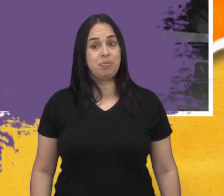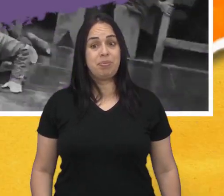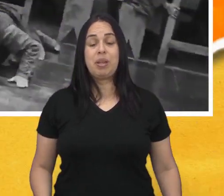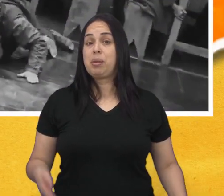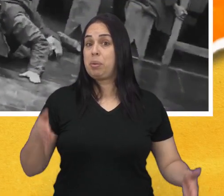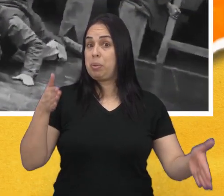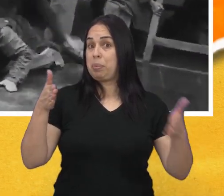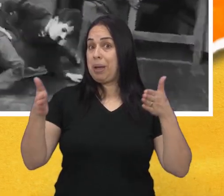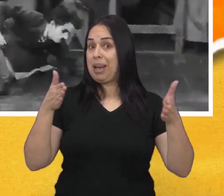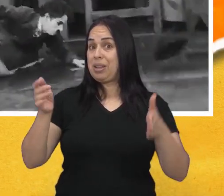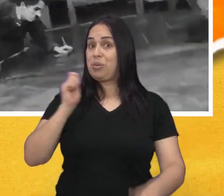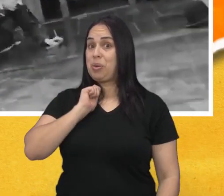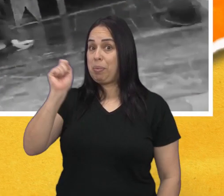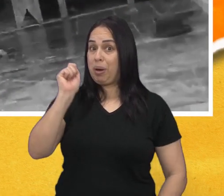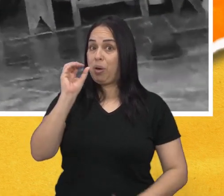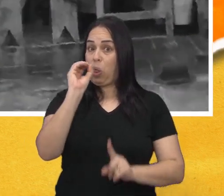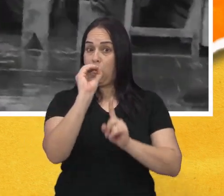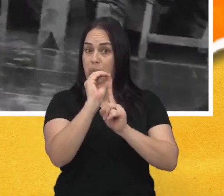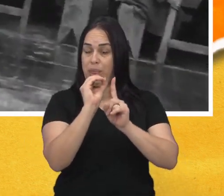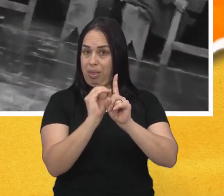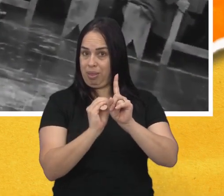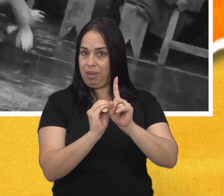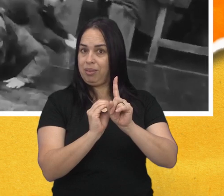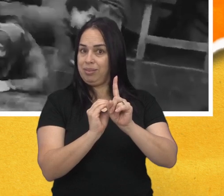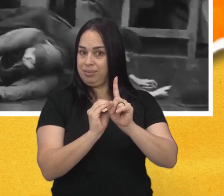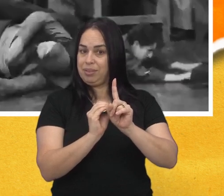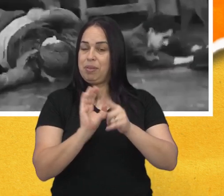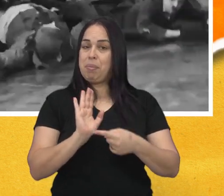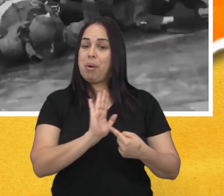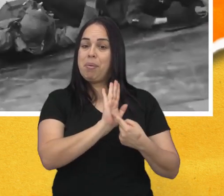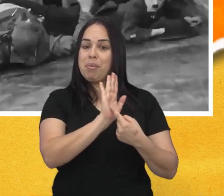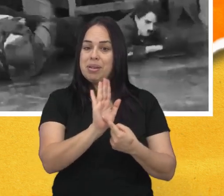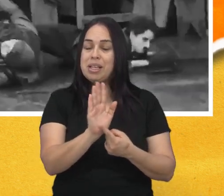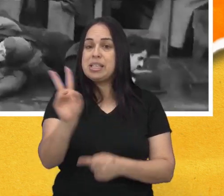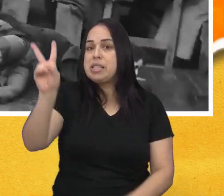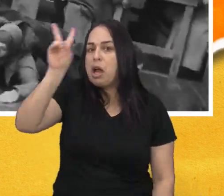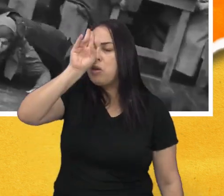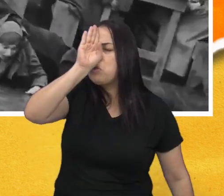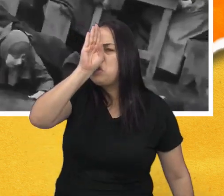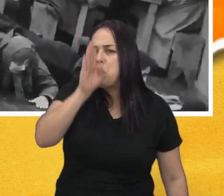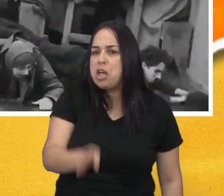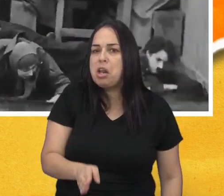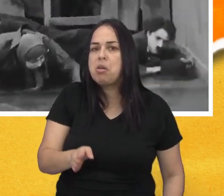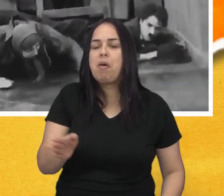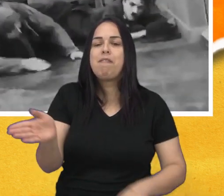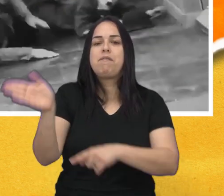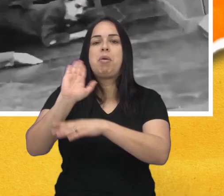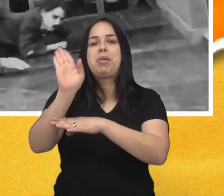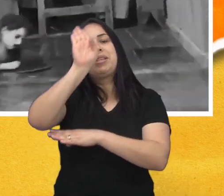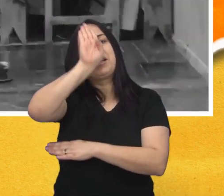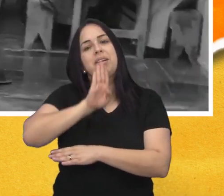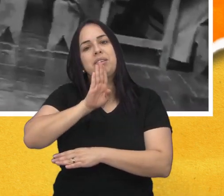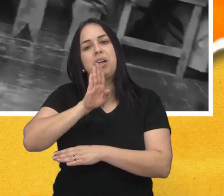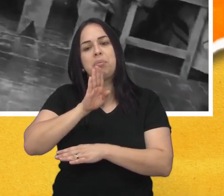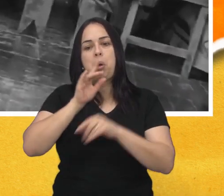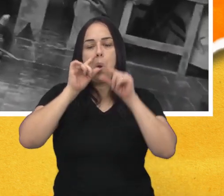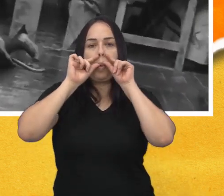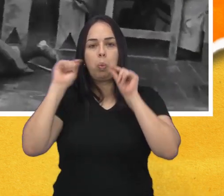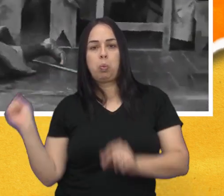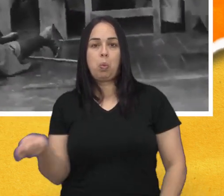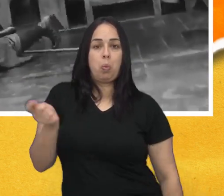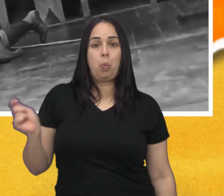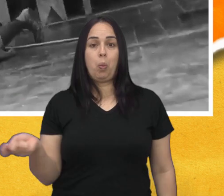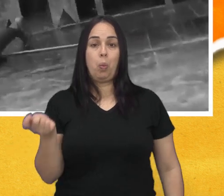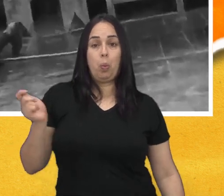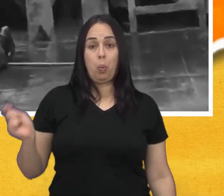E durante o mês de abril, o Cine Santana, na região norte, vai exibir às segundas-feiras sessões gratuitas de filmes de Charles